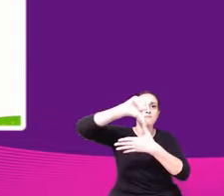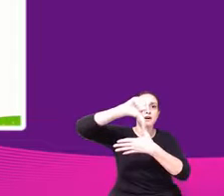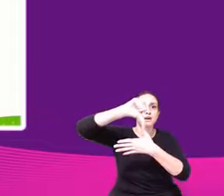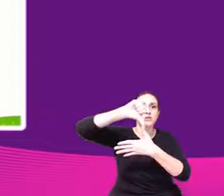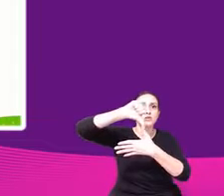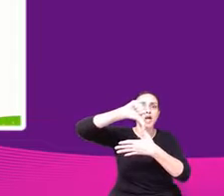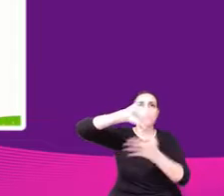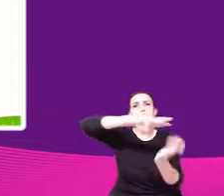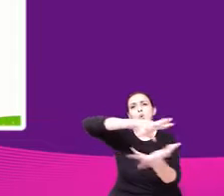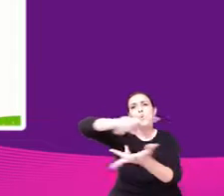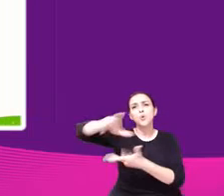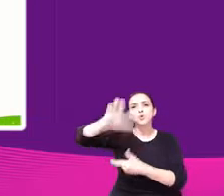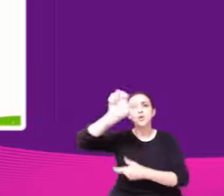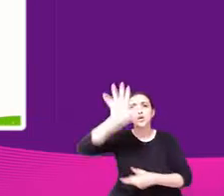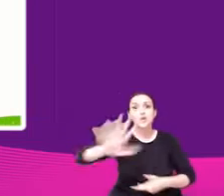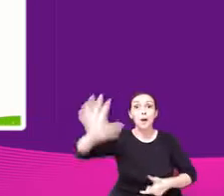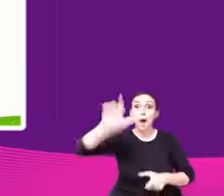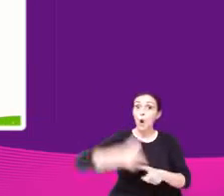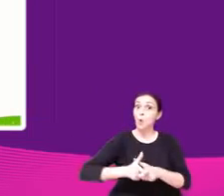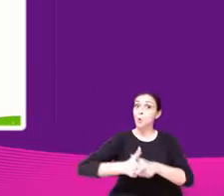na Europa, muito